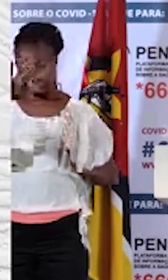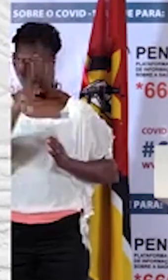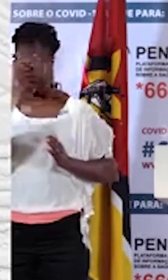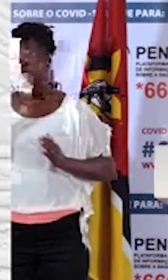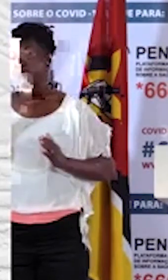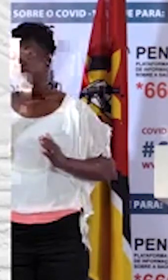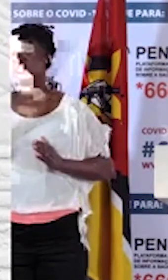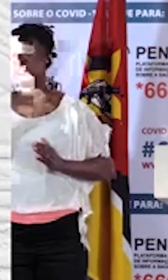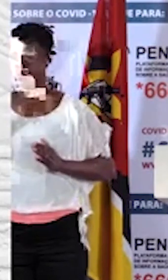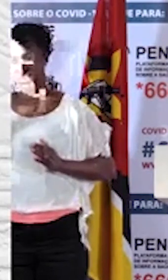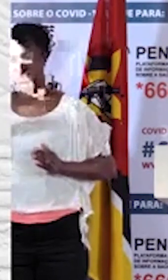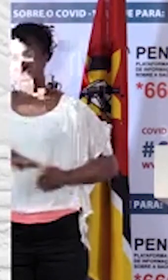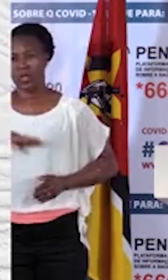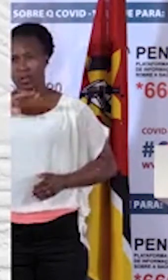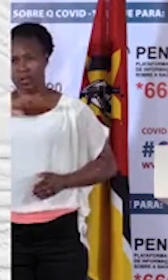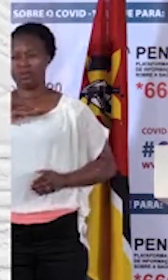de idade.